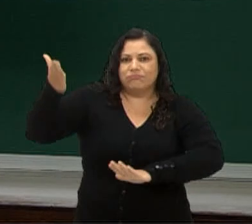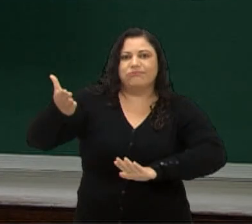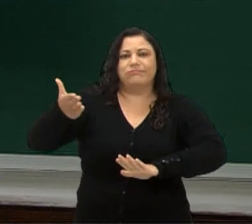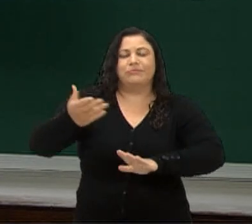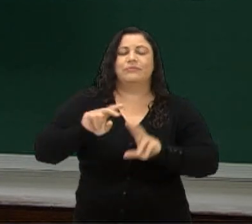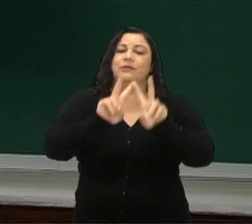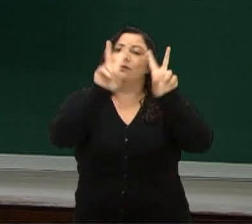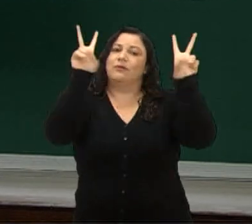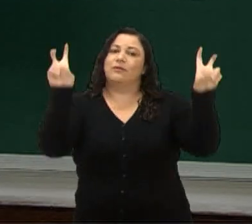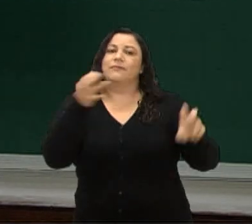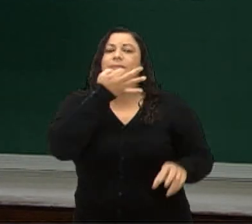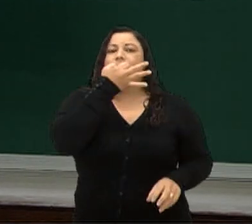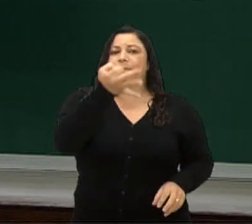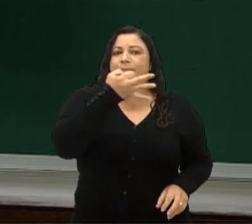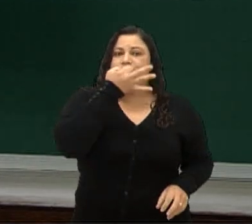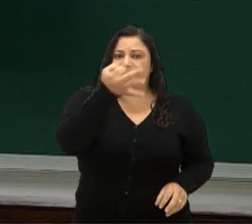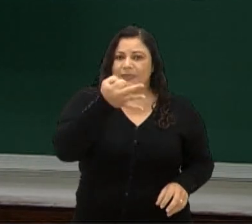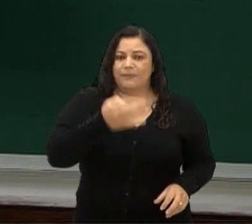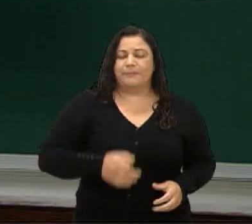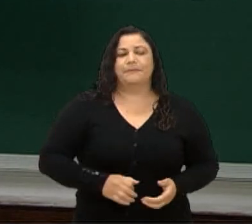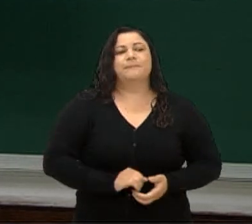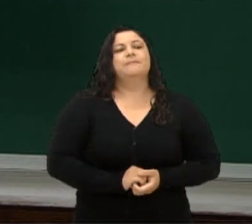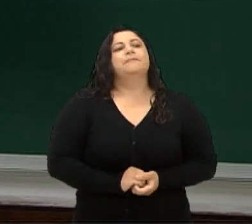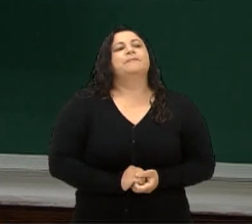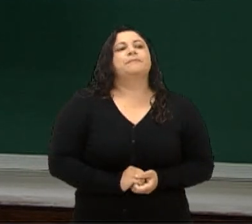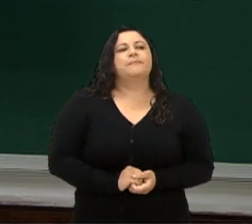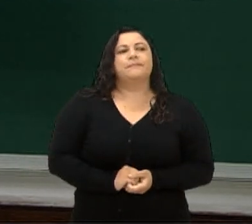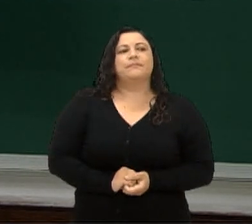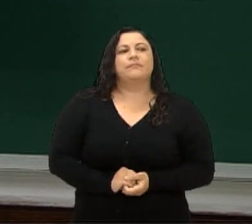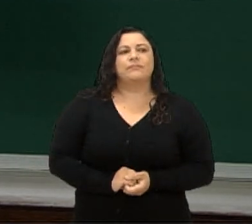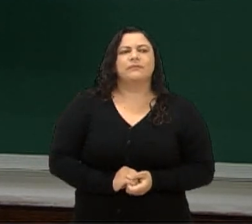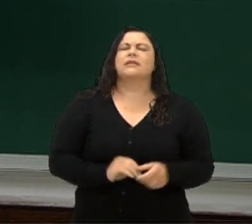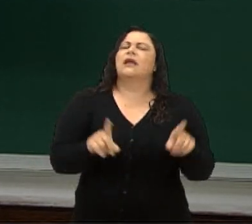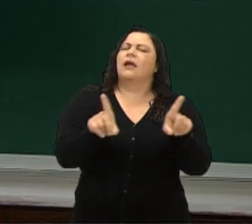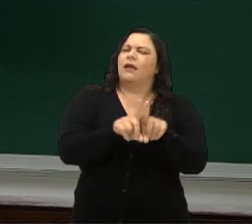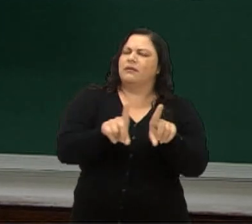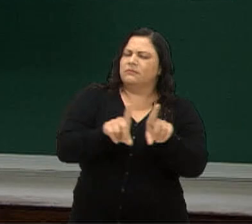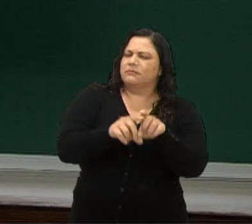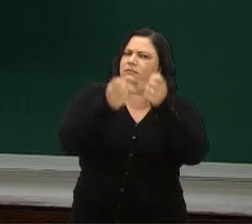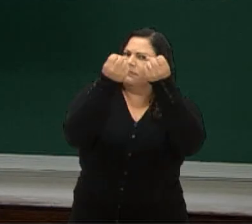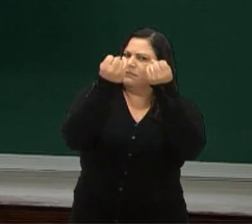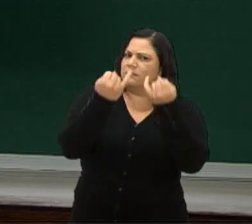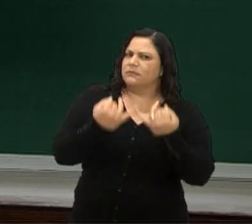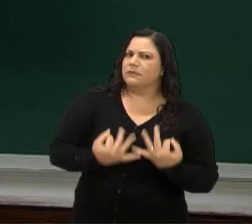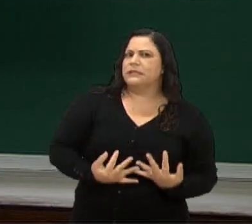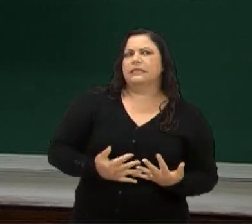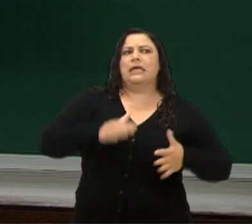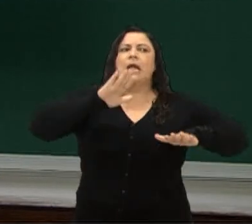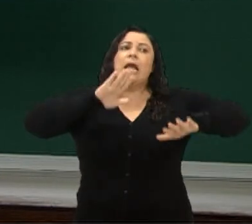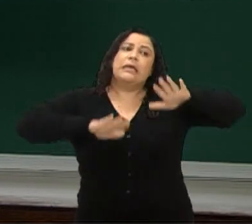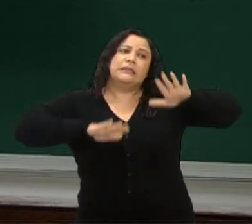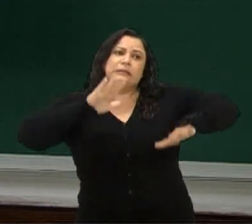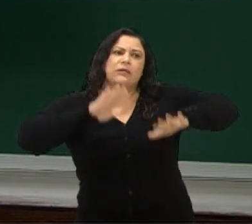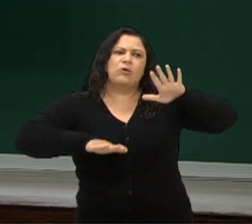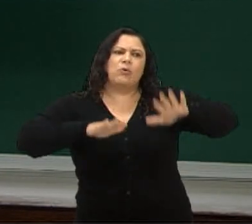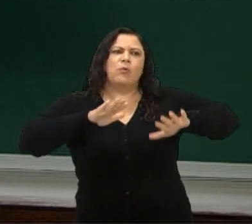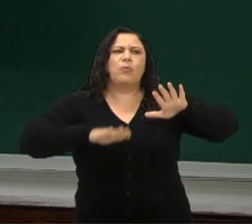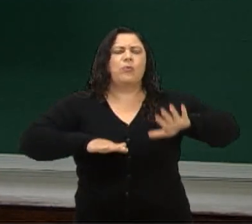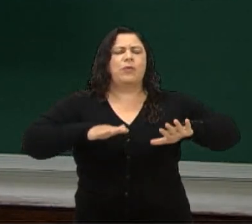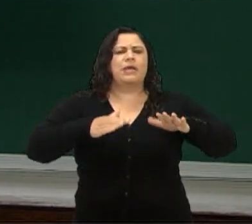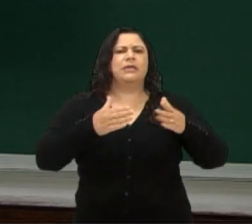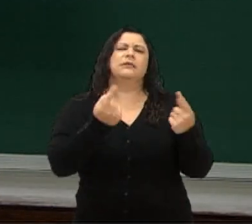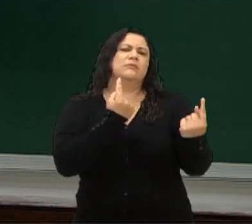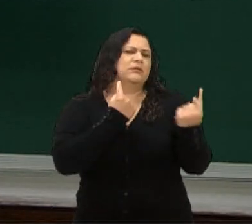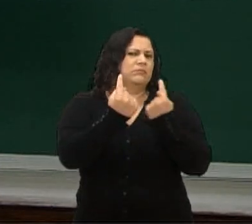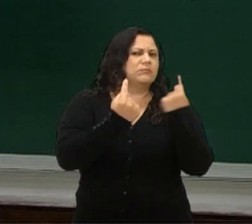opinião dele, certo? E olha só, ele também reforça, talvez ainda mais para discutir o tema, discutir o filme.